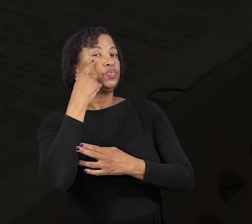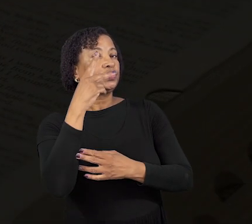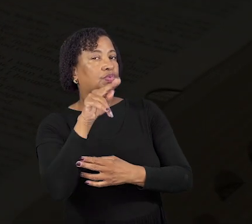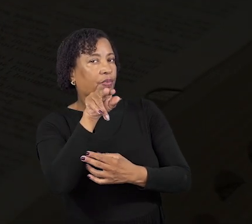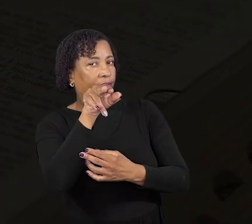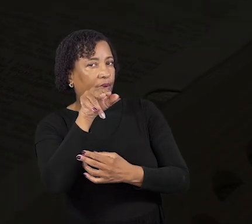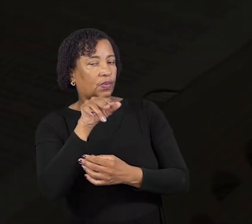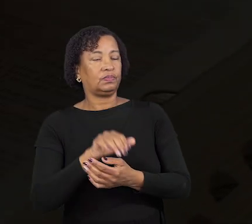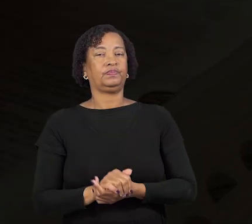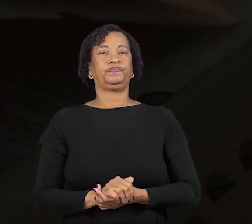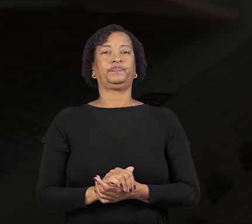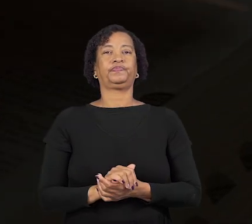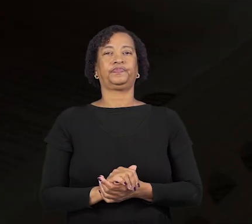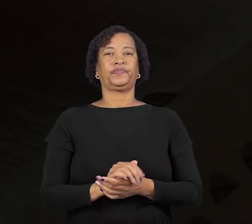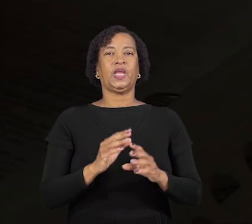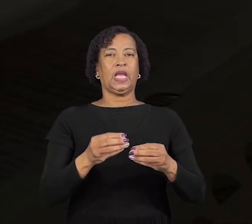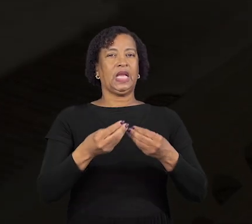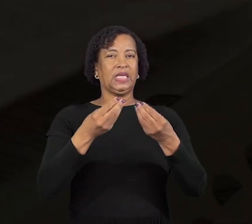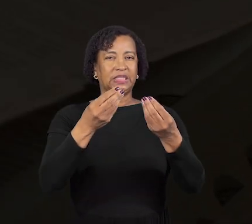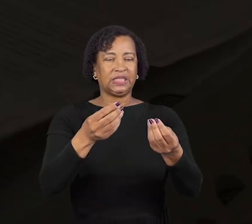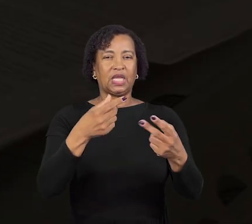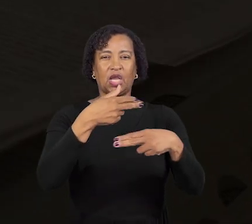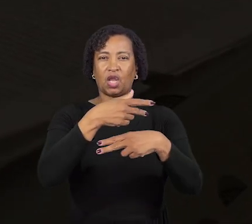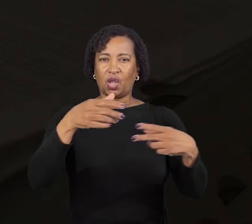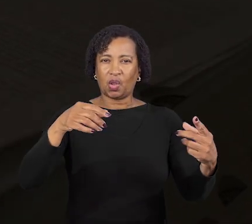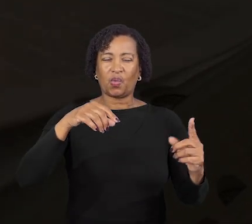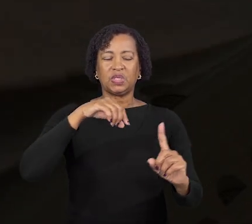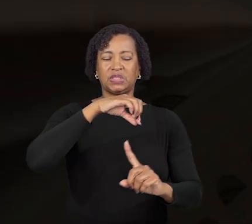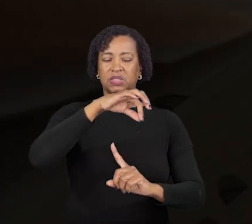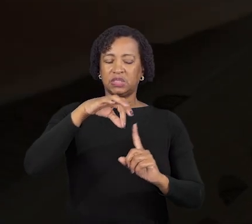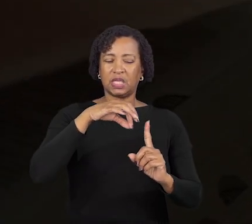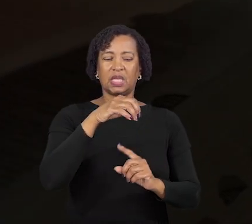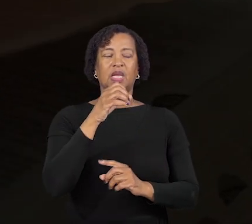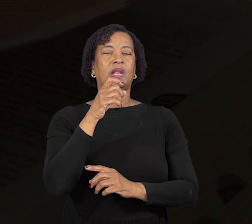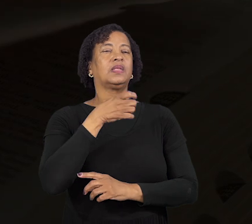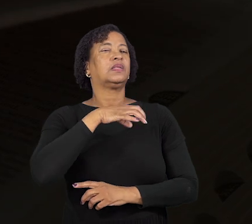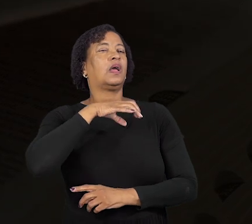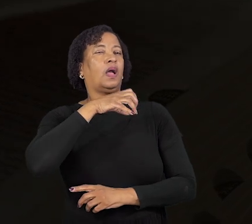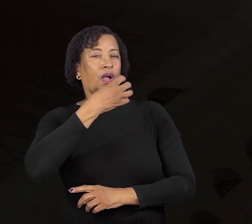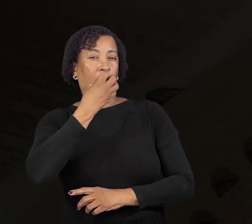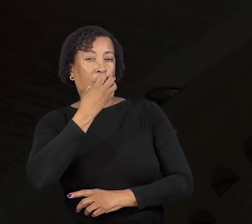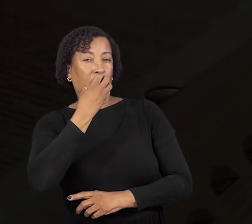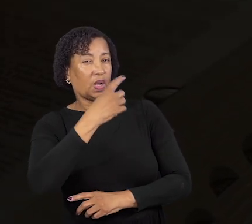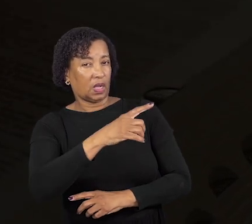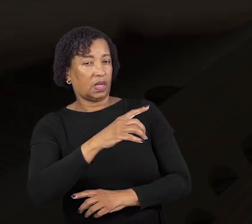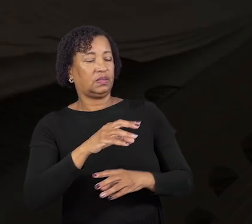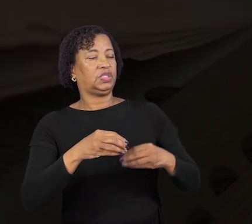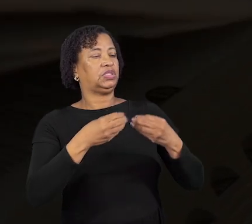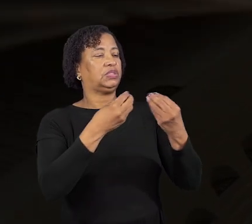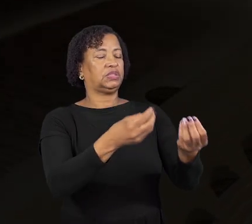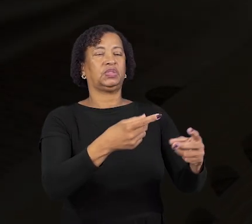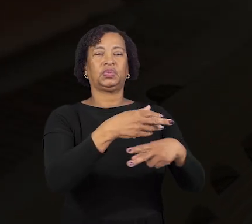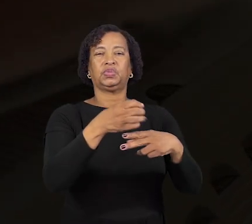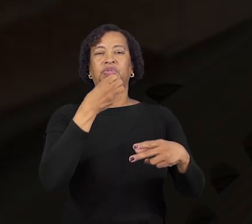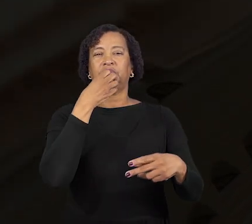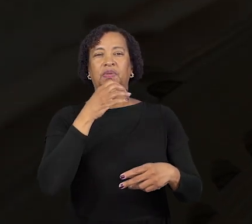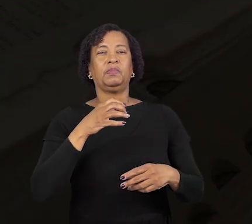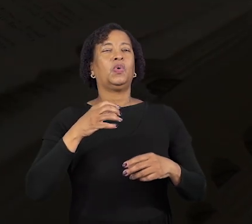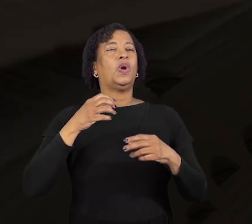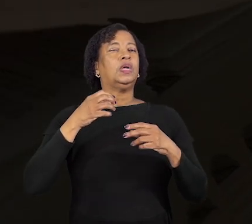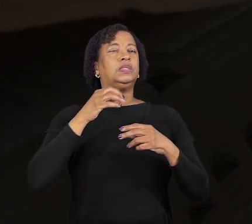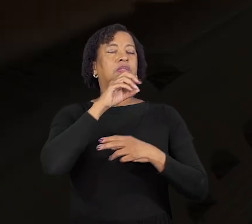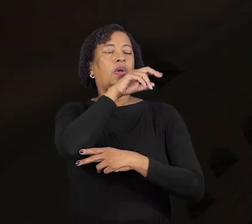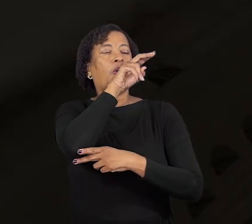irmão. Não deem o que é sagrado aos cães, nem atirem suas pérolas aos porcos. Caso contrário, estes